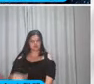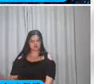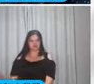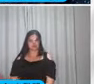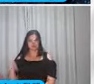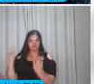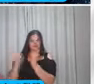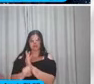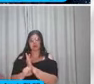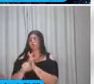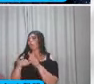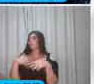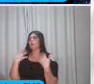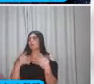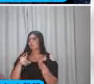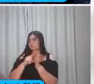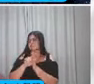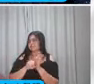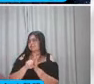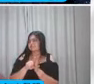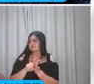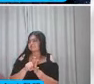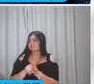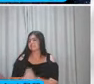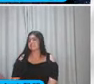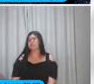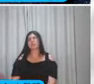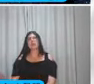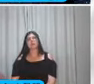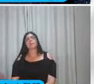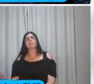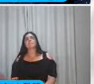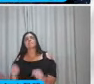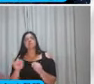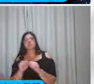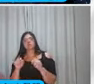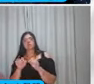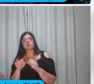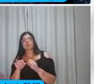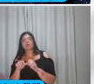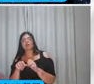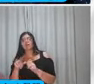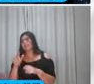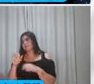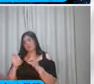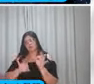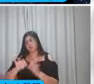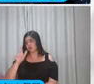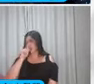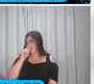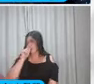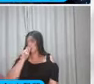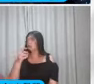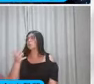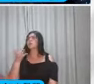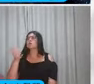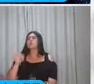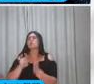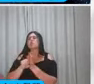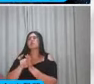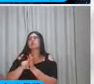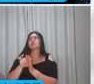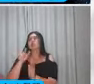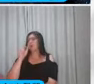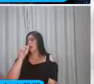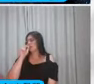pergunta que vai gerar a investigação Então no lugar de fazer um projeto Projeto água O que eu quero investigar da água?